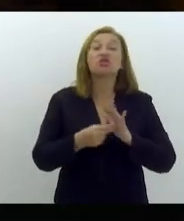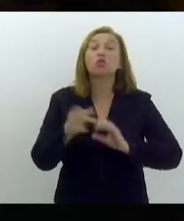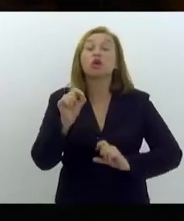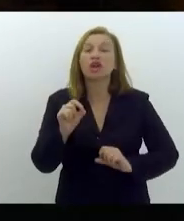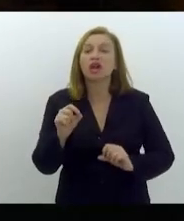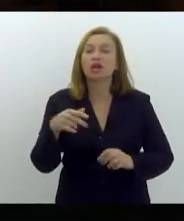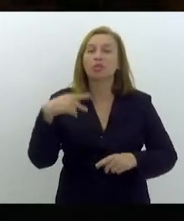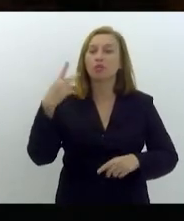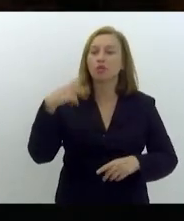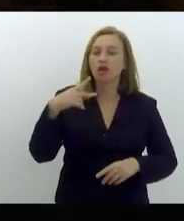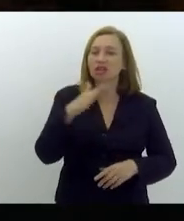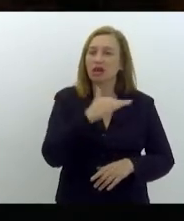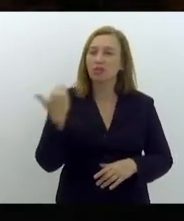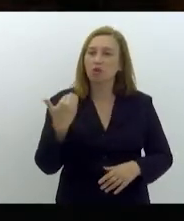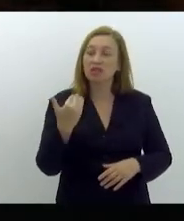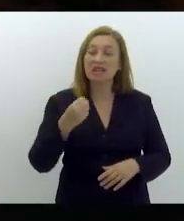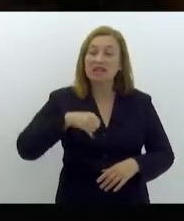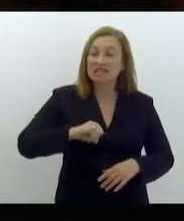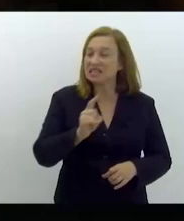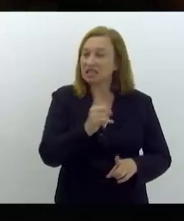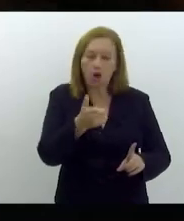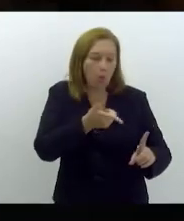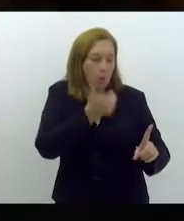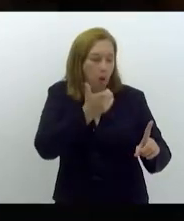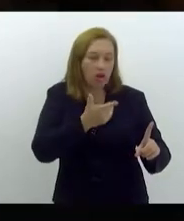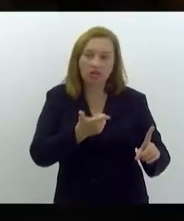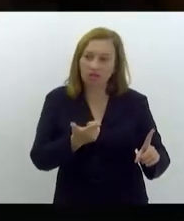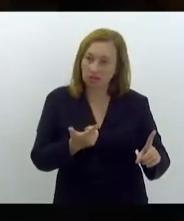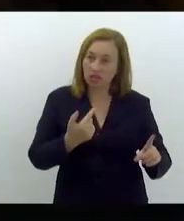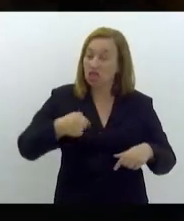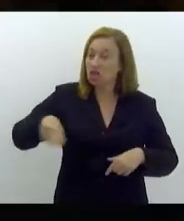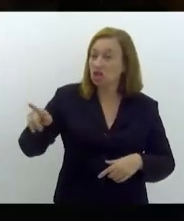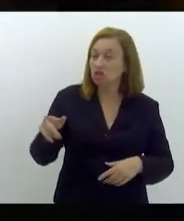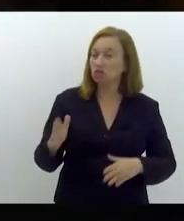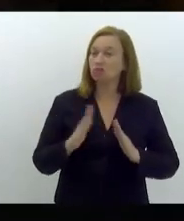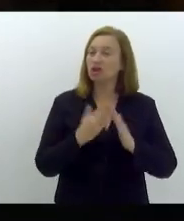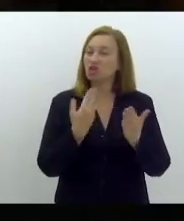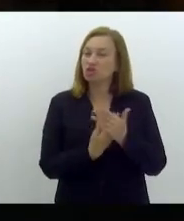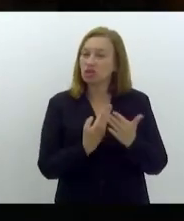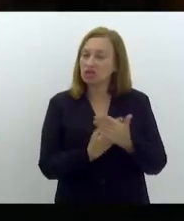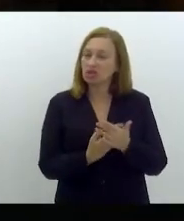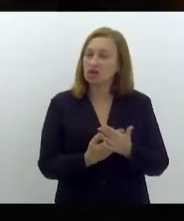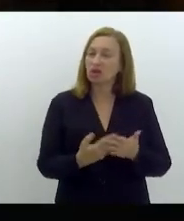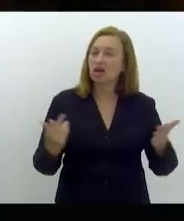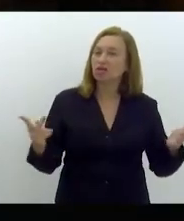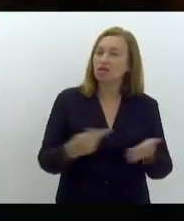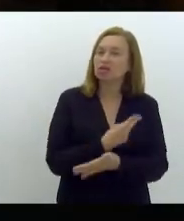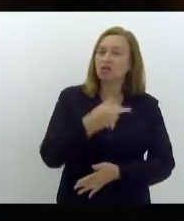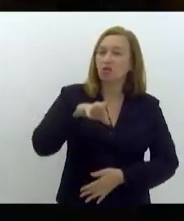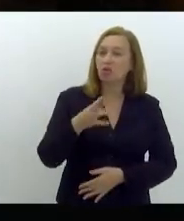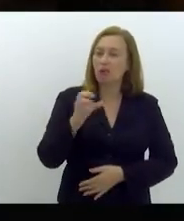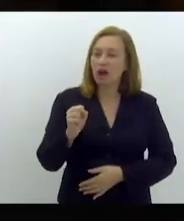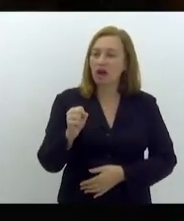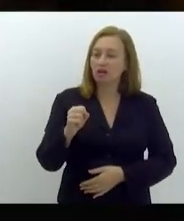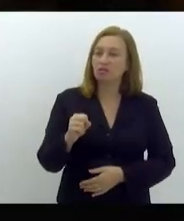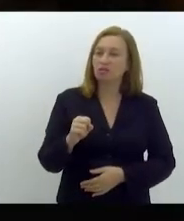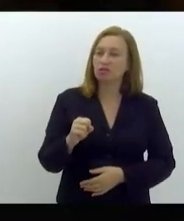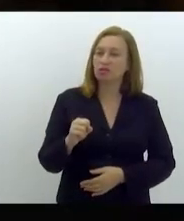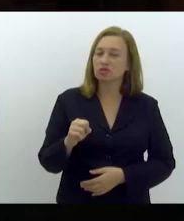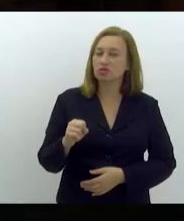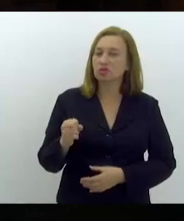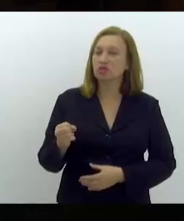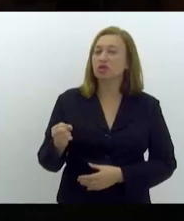na ponta do fuzil indo para escola como aconteceu com Marcos Vinícius na Maré como aconteceu